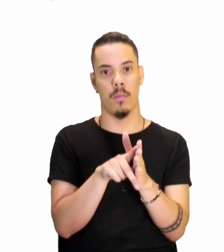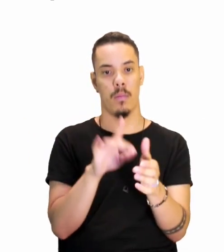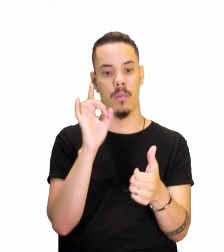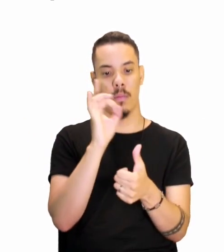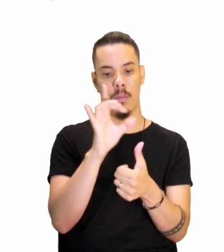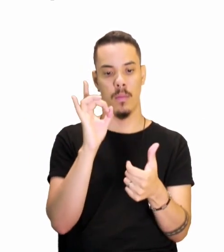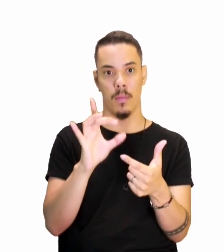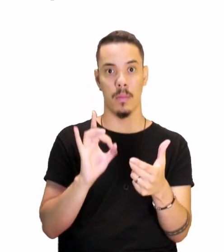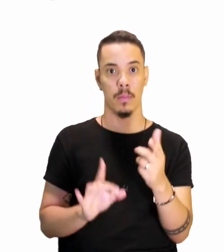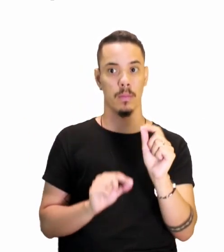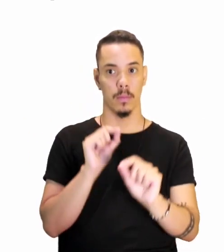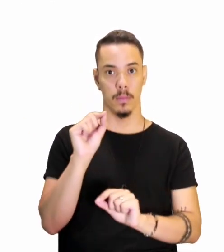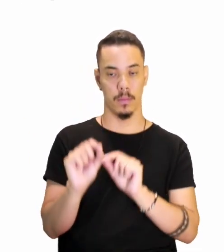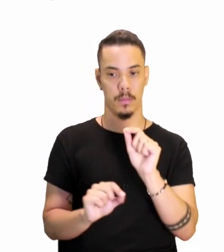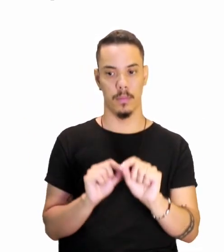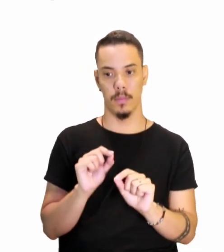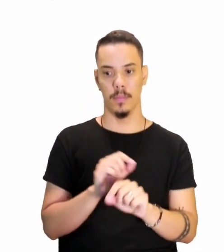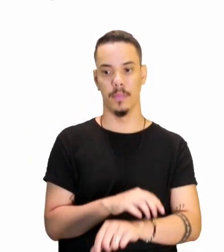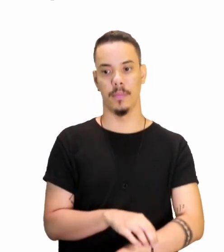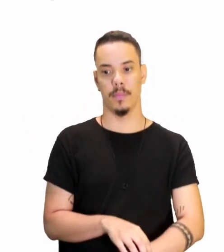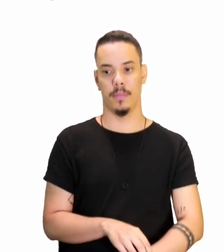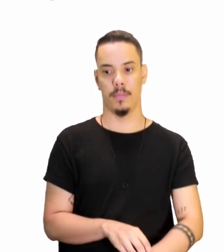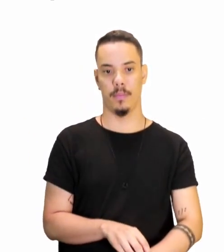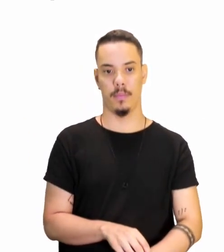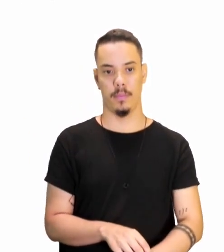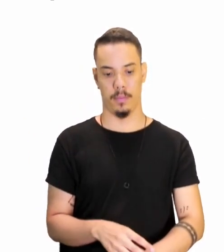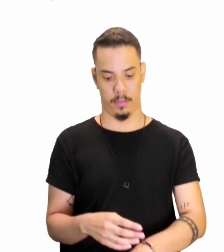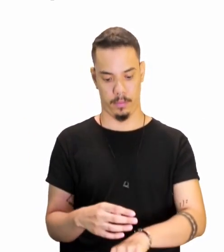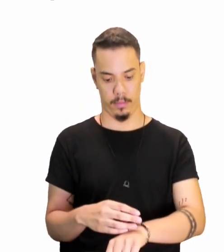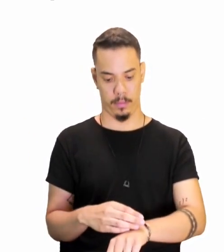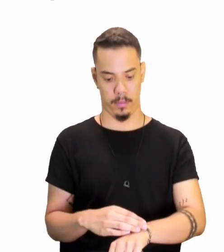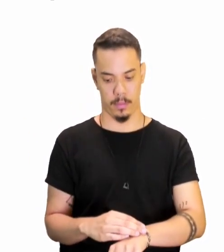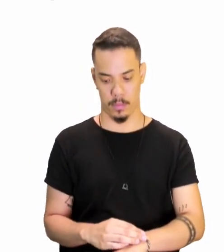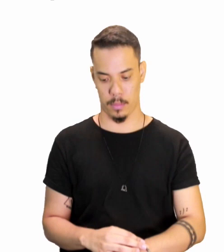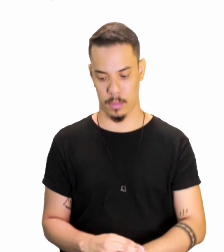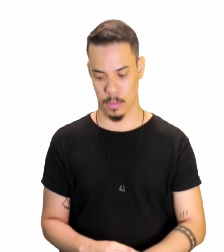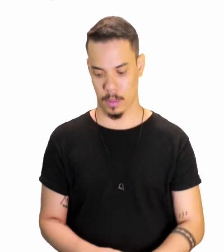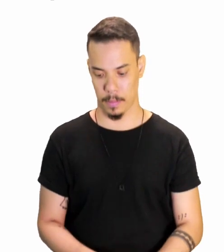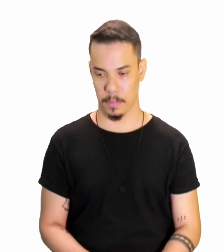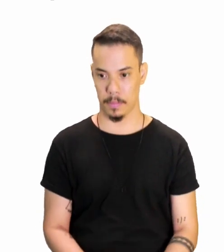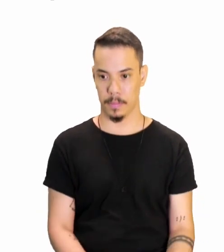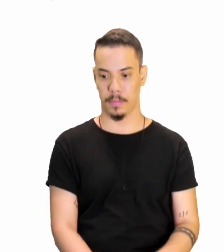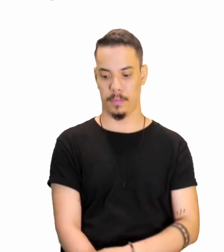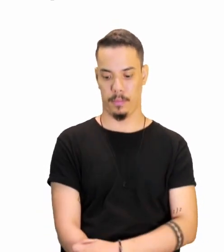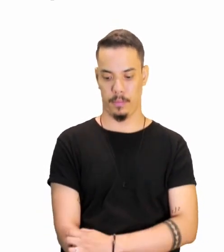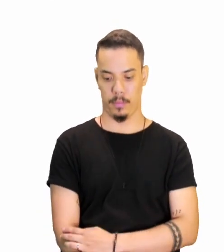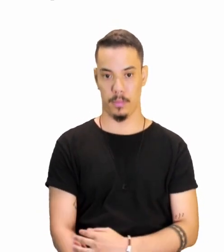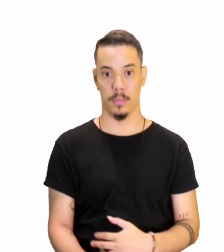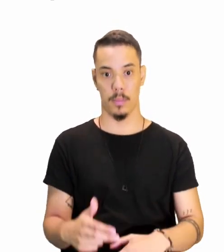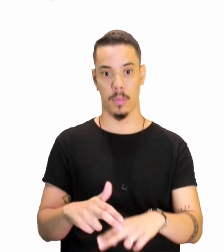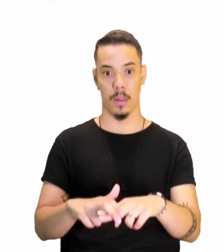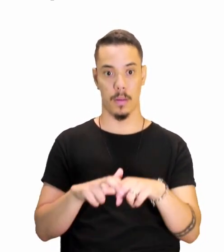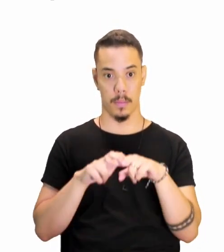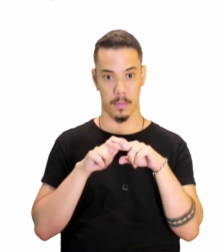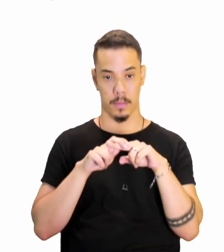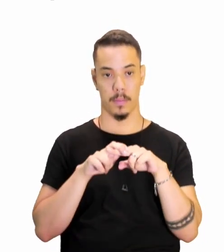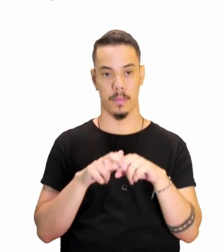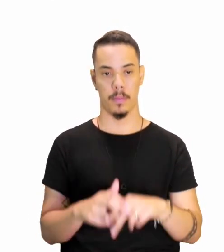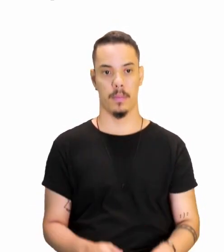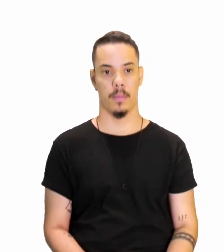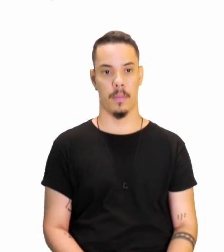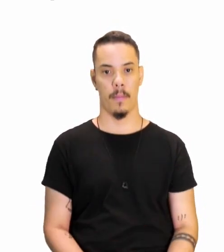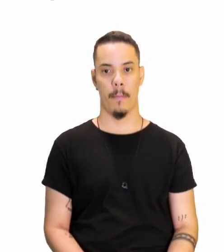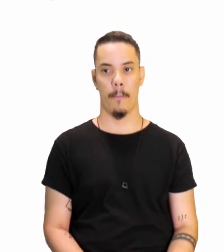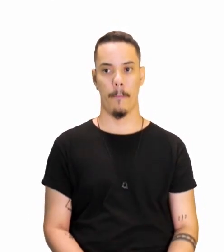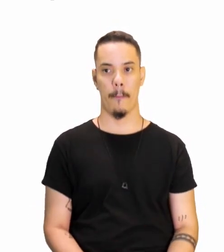palavra pertence, tá bom? Então, você vai ter que... Vou voltar aqui